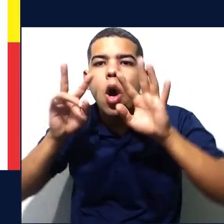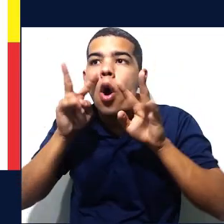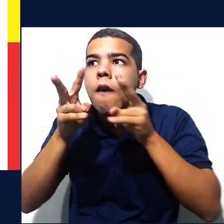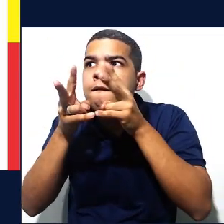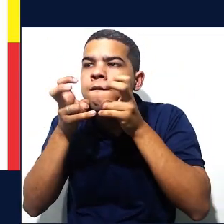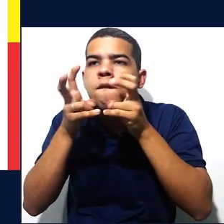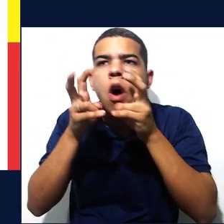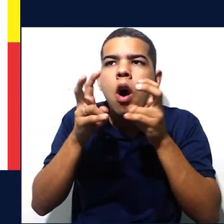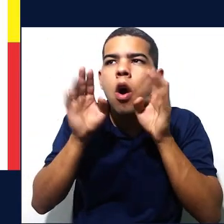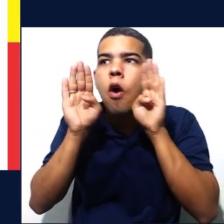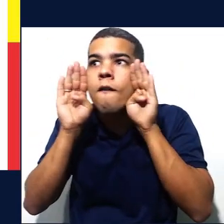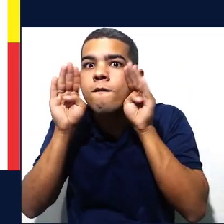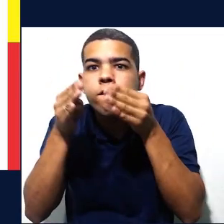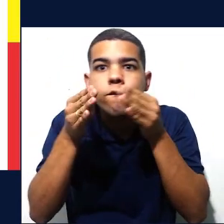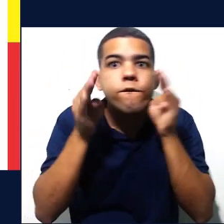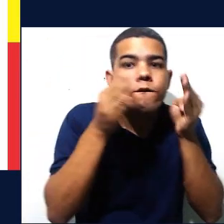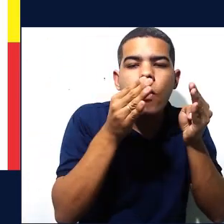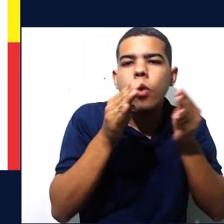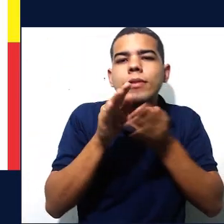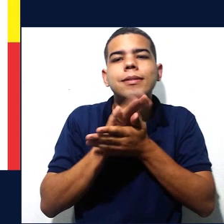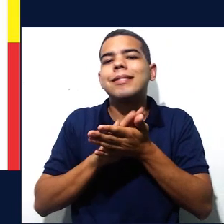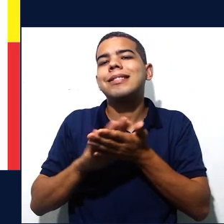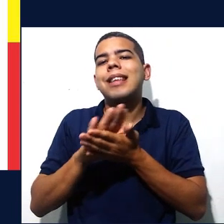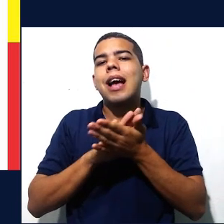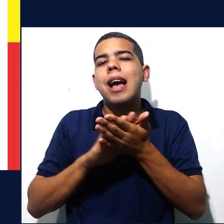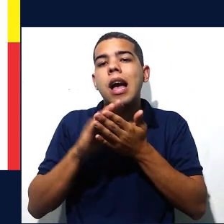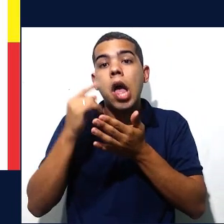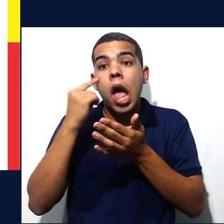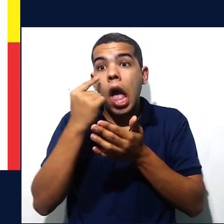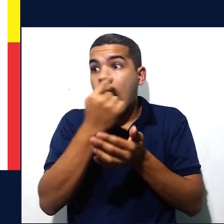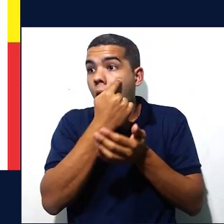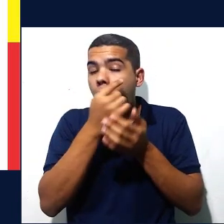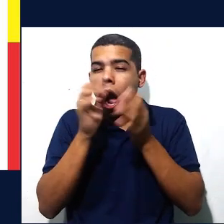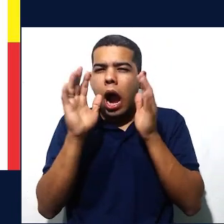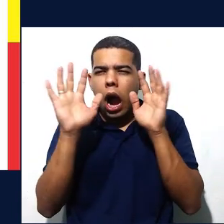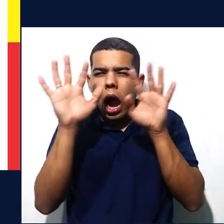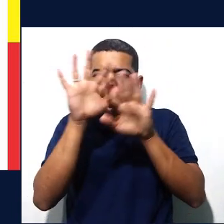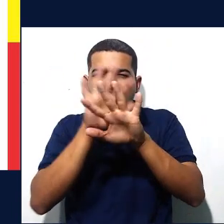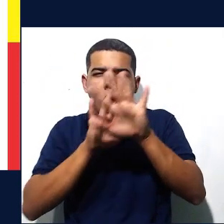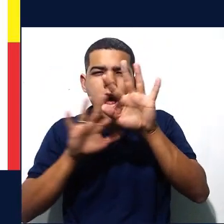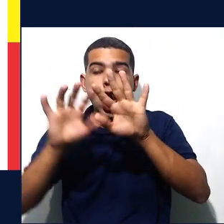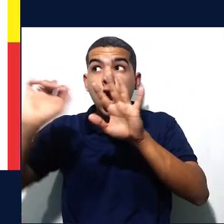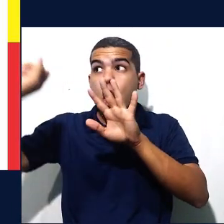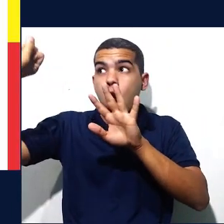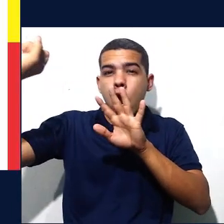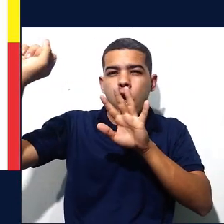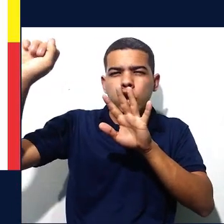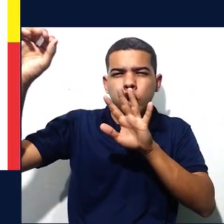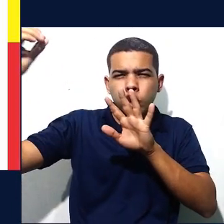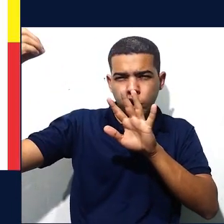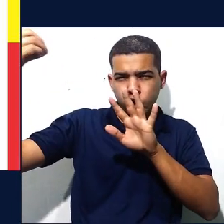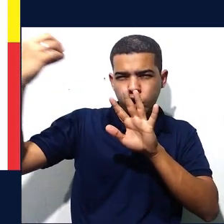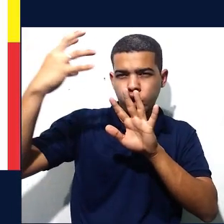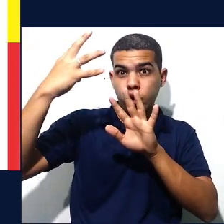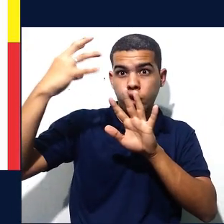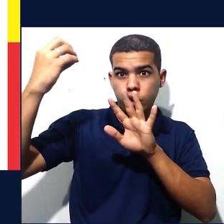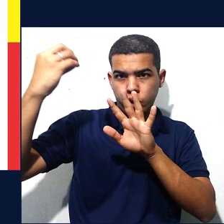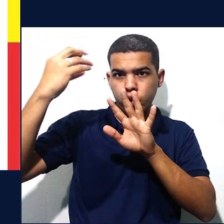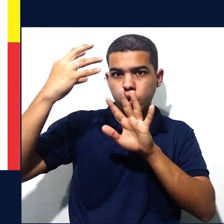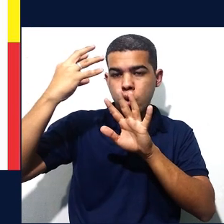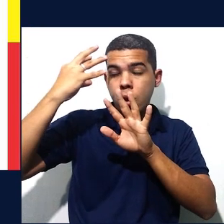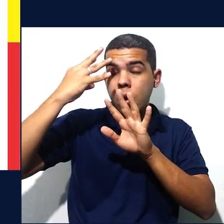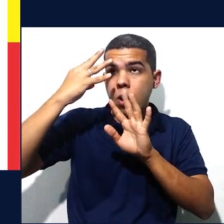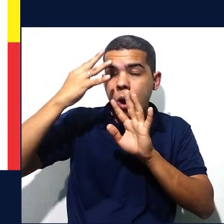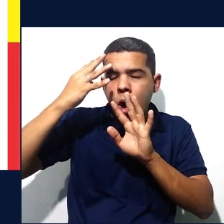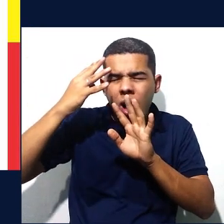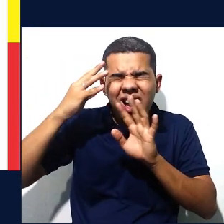da luz. Quando o cristalino se torna mais opaco, a luz não consegue penetrar nos olhos, tornando a visão